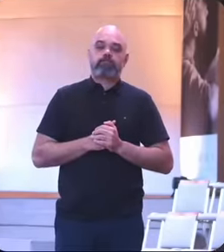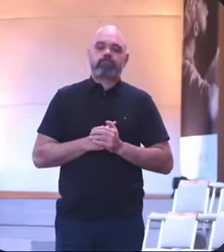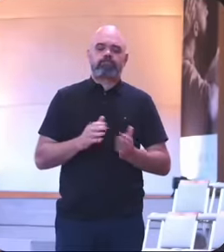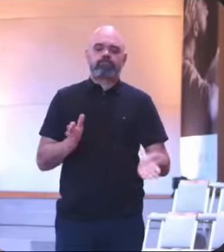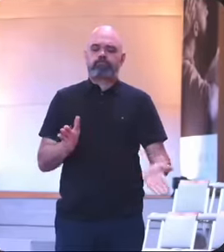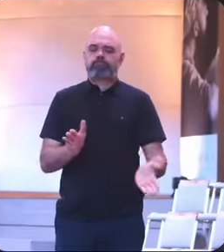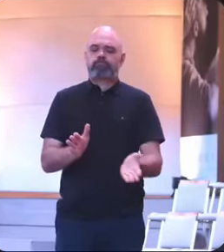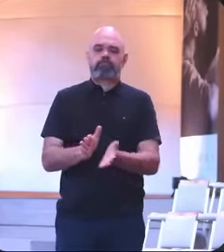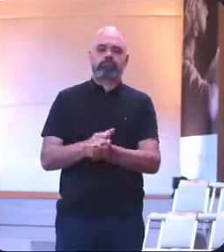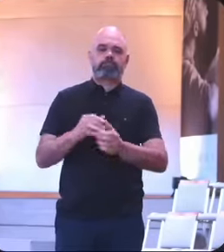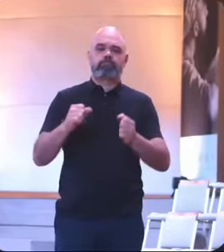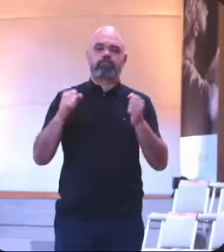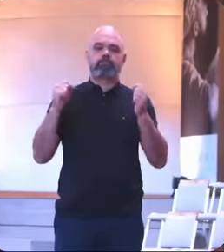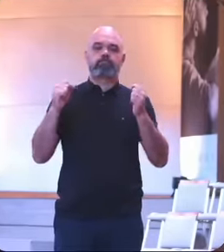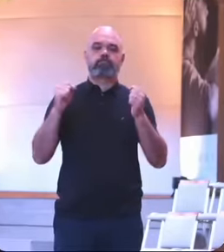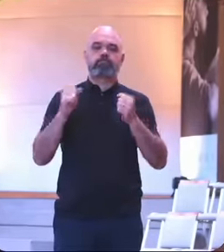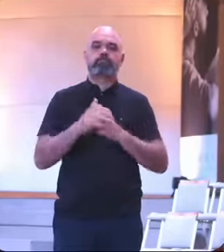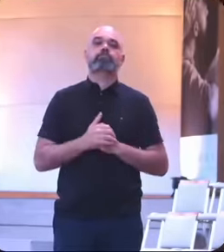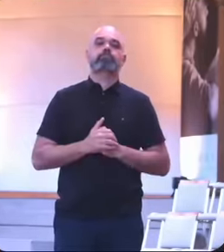Aleluia.